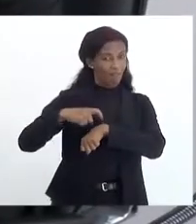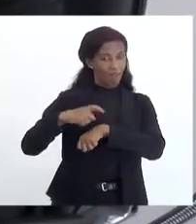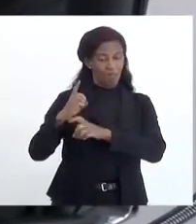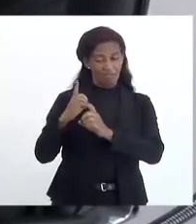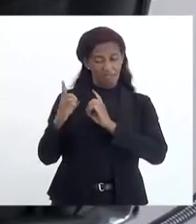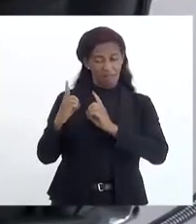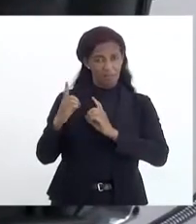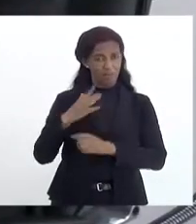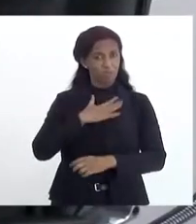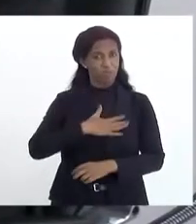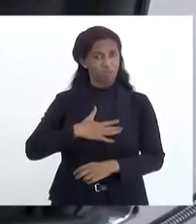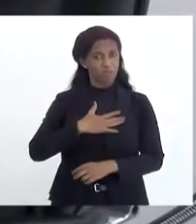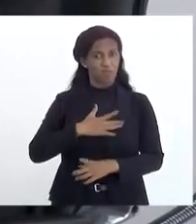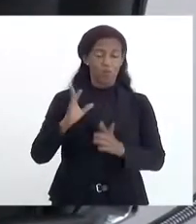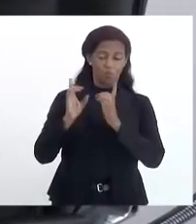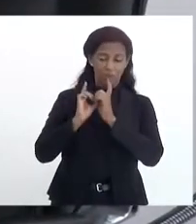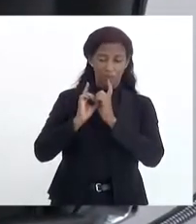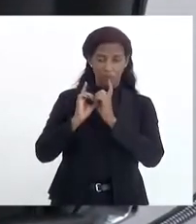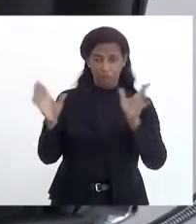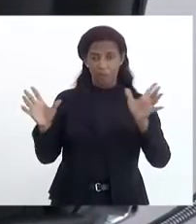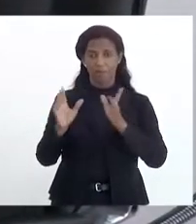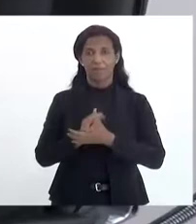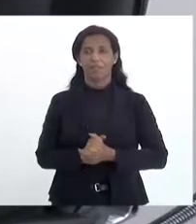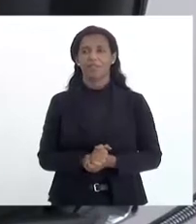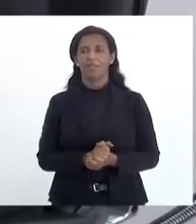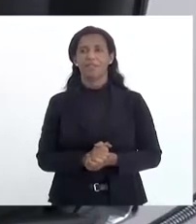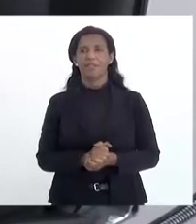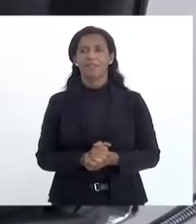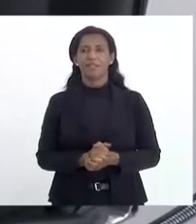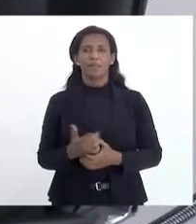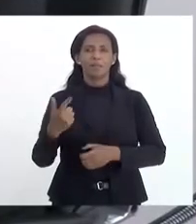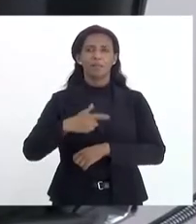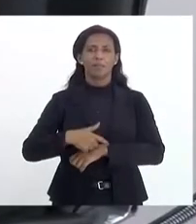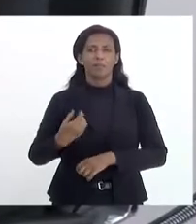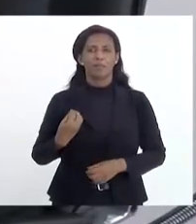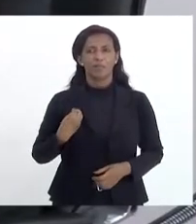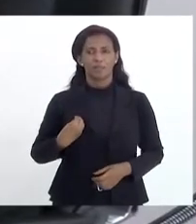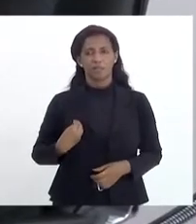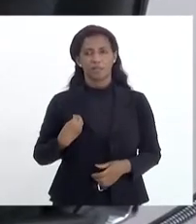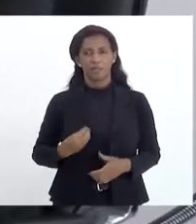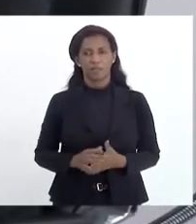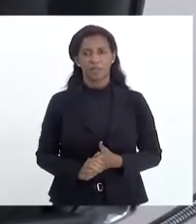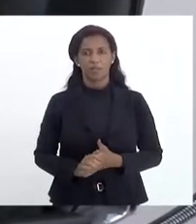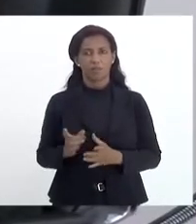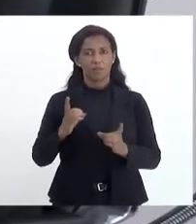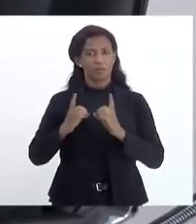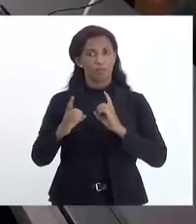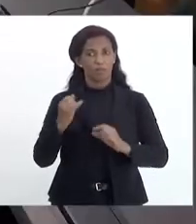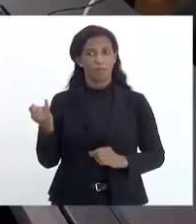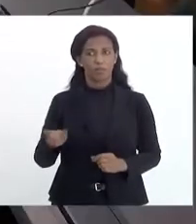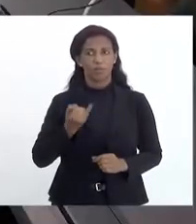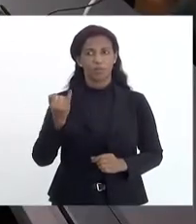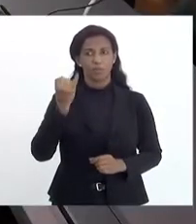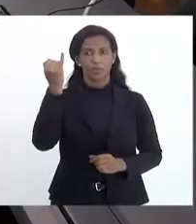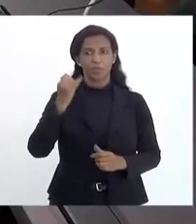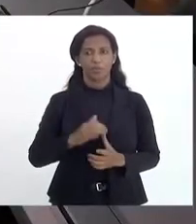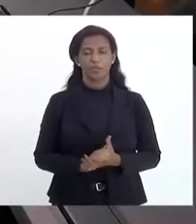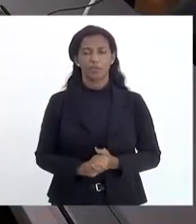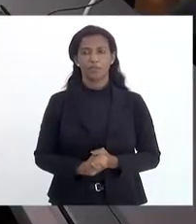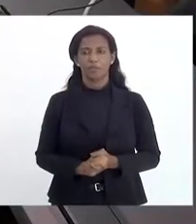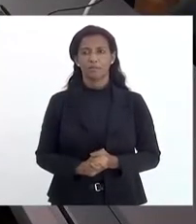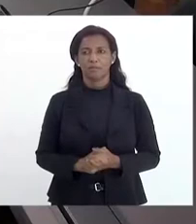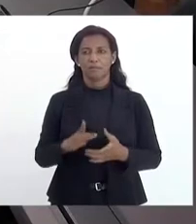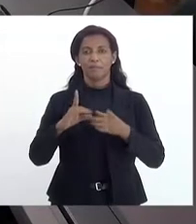debates sadios para a democracia, é debate sadio para o momento em que vivemos, é um debate importante para a